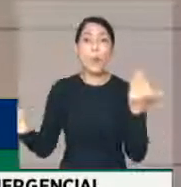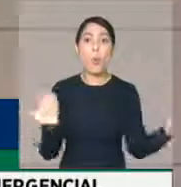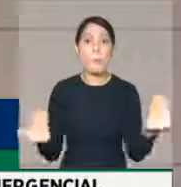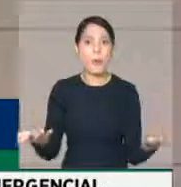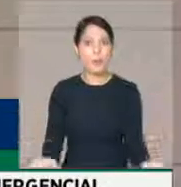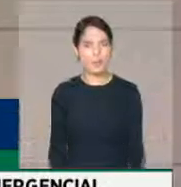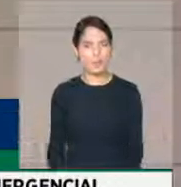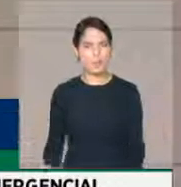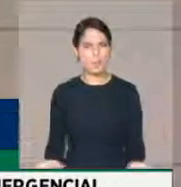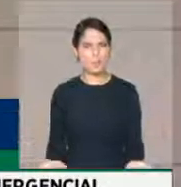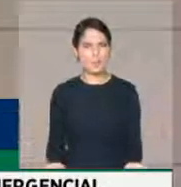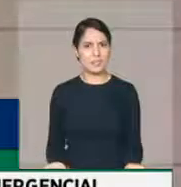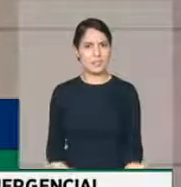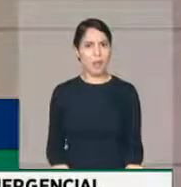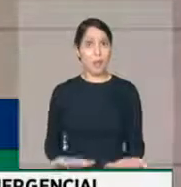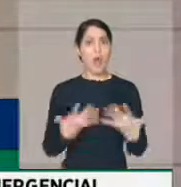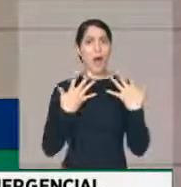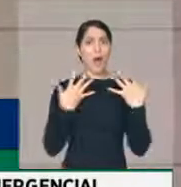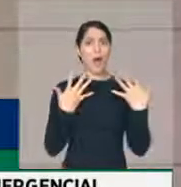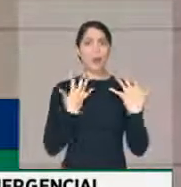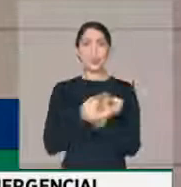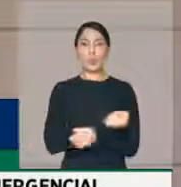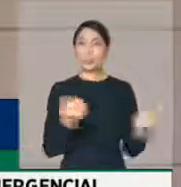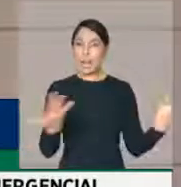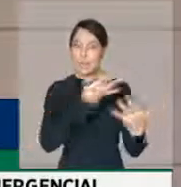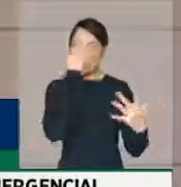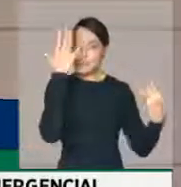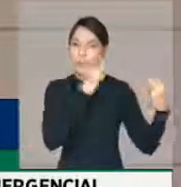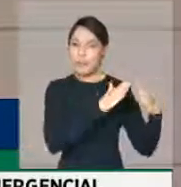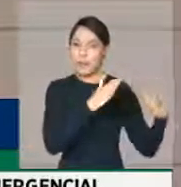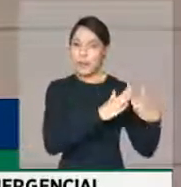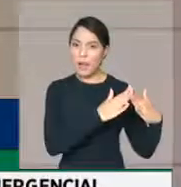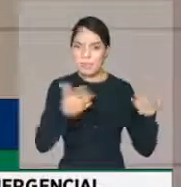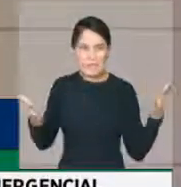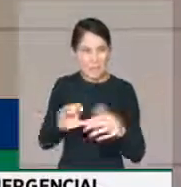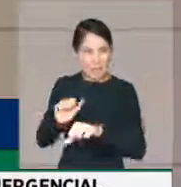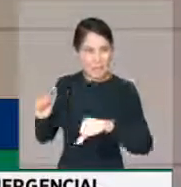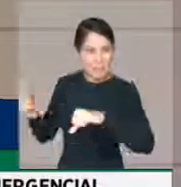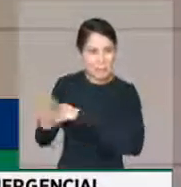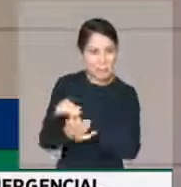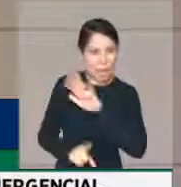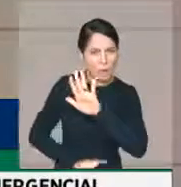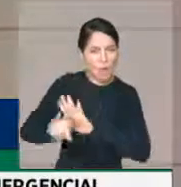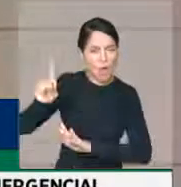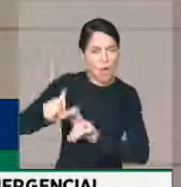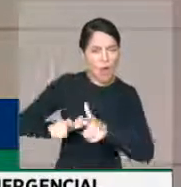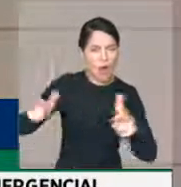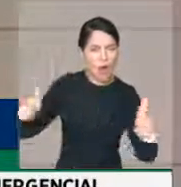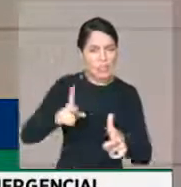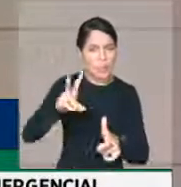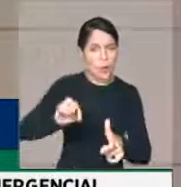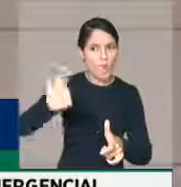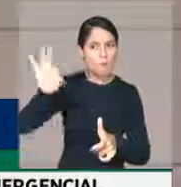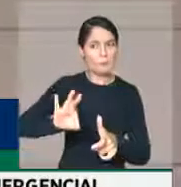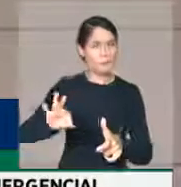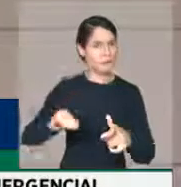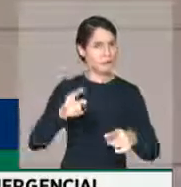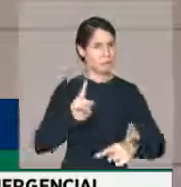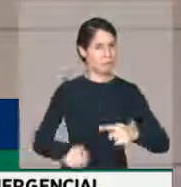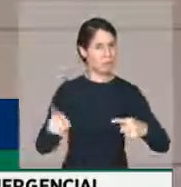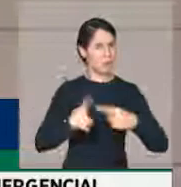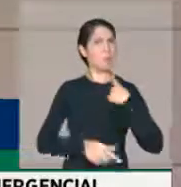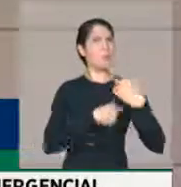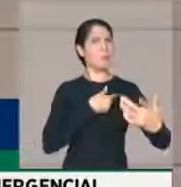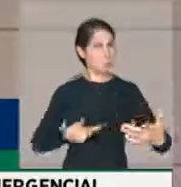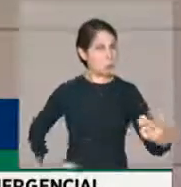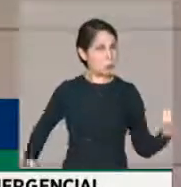estão, sobretudo em casa, o número de mortes aumentar quase que 50%. Existe algo de muito errado na segurança pública do Rio de